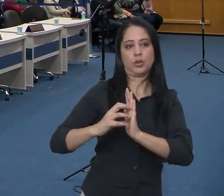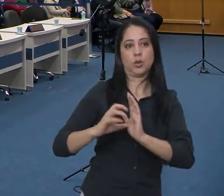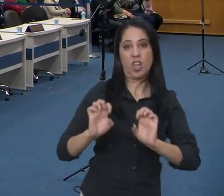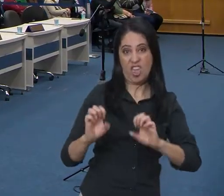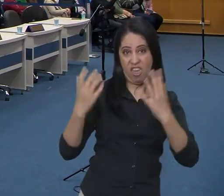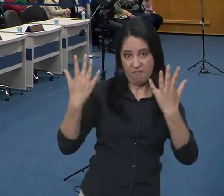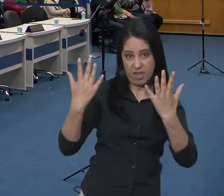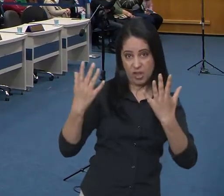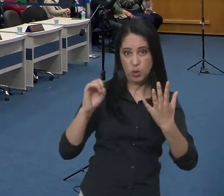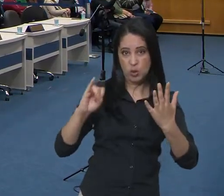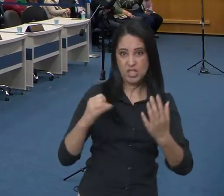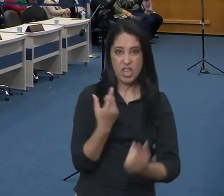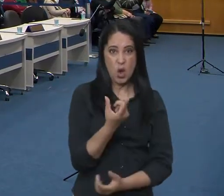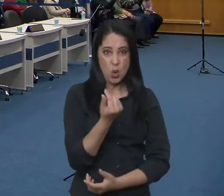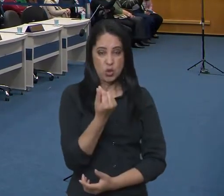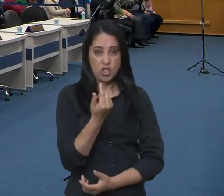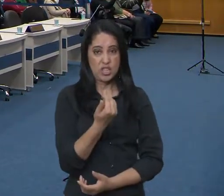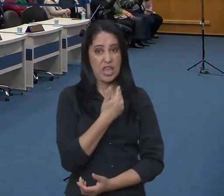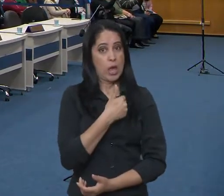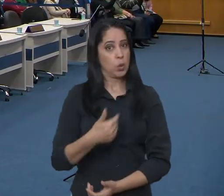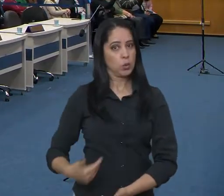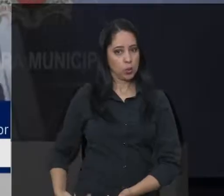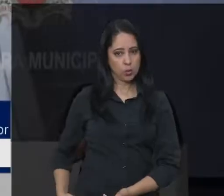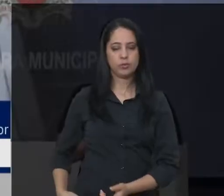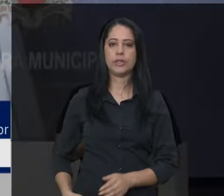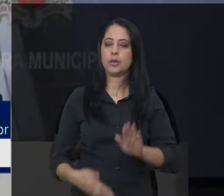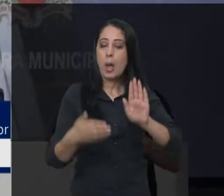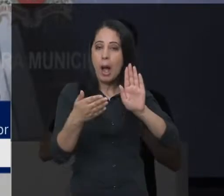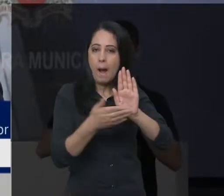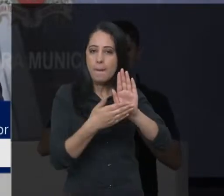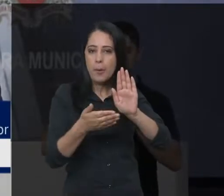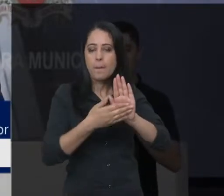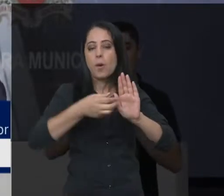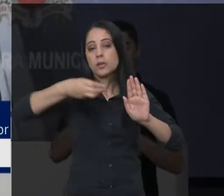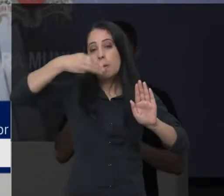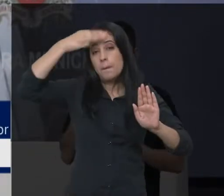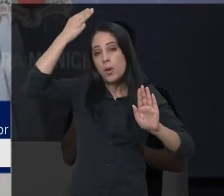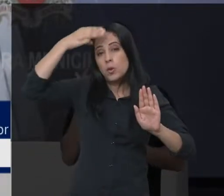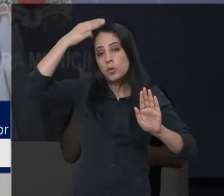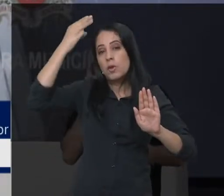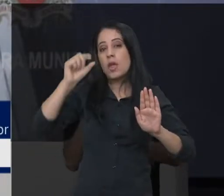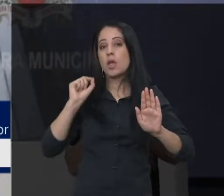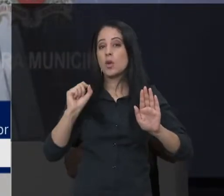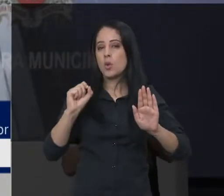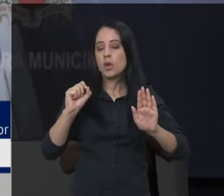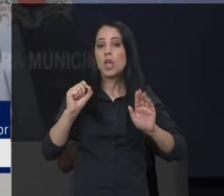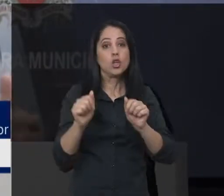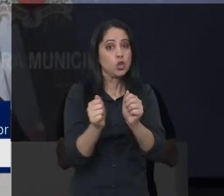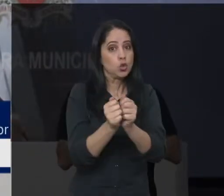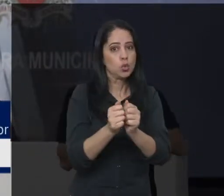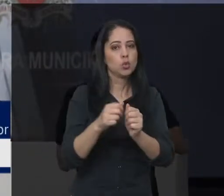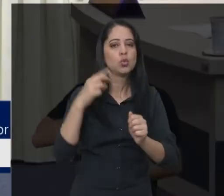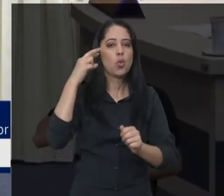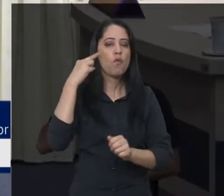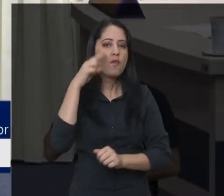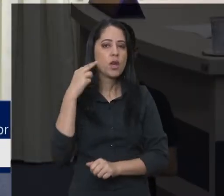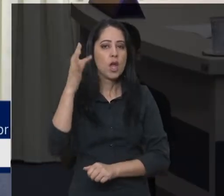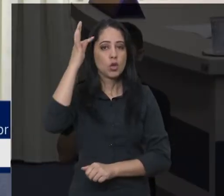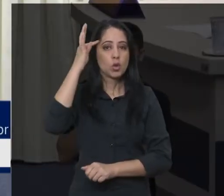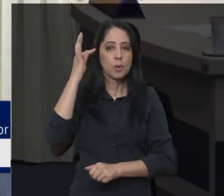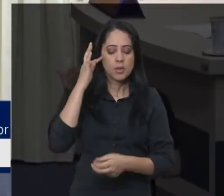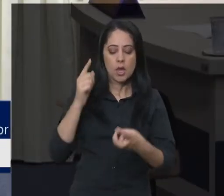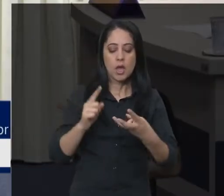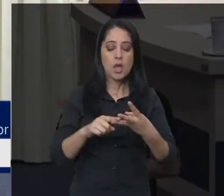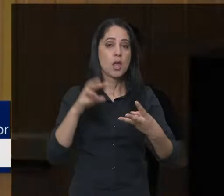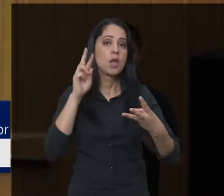e shows custeados com verba pública. A proposta, que é do vereador Milton Vieira Filho, em coautoria